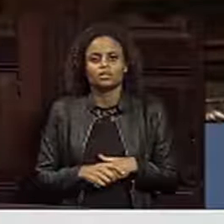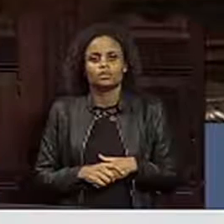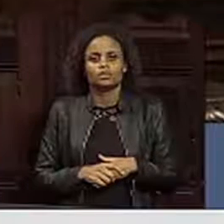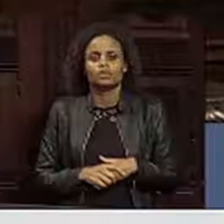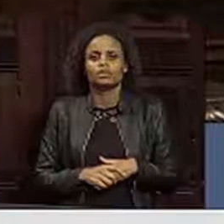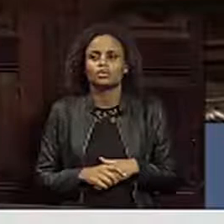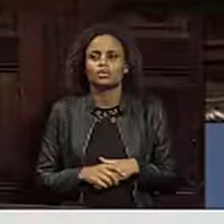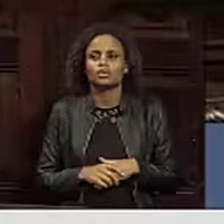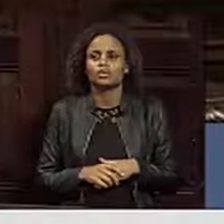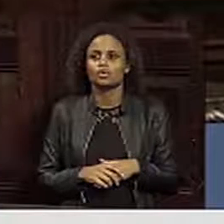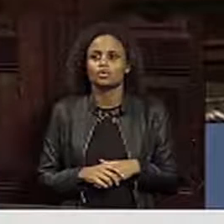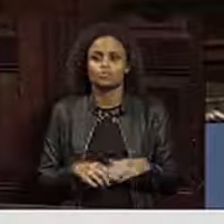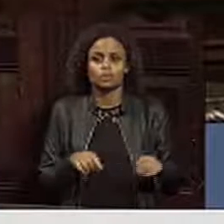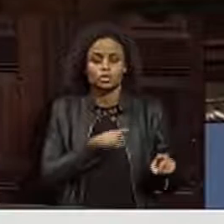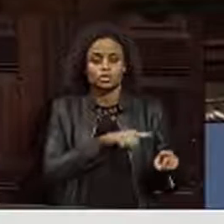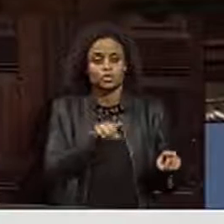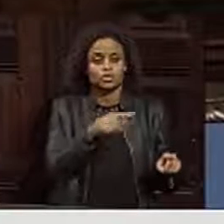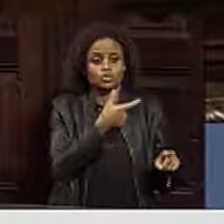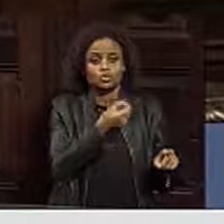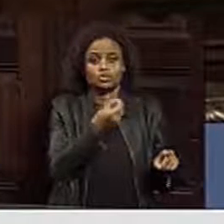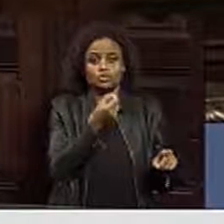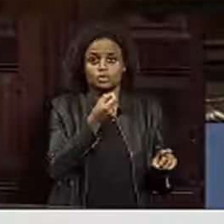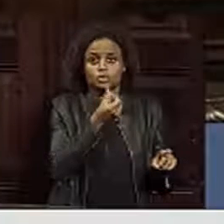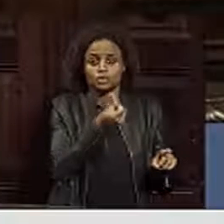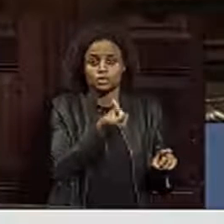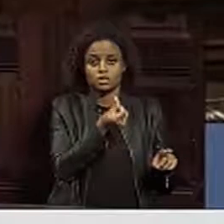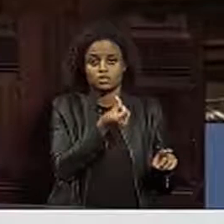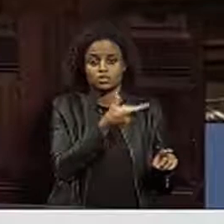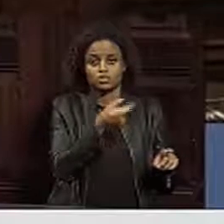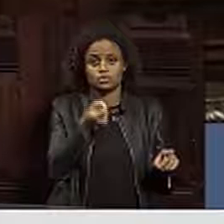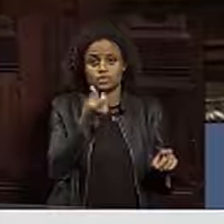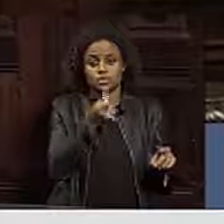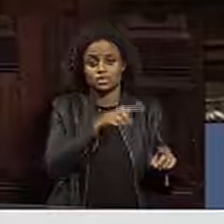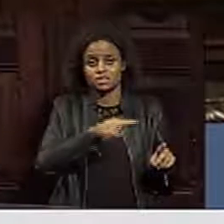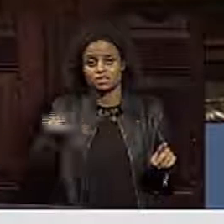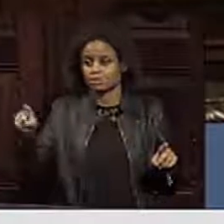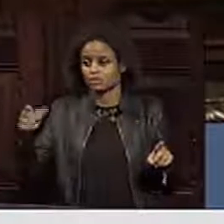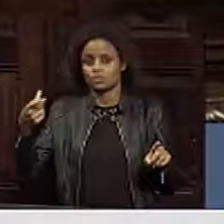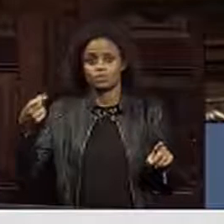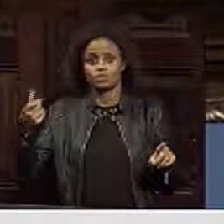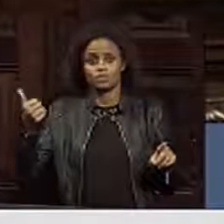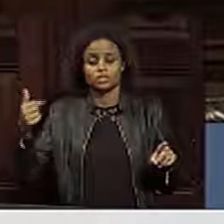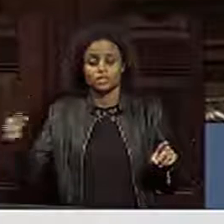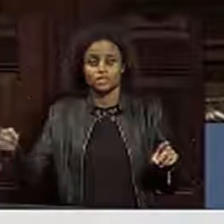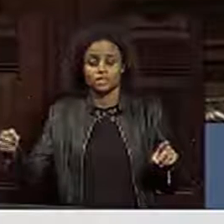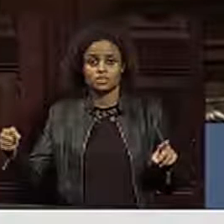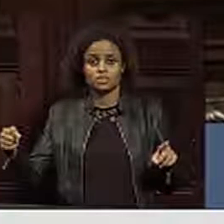dos anos de 2006 a 2017, outro dado alarmante,